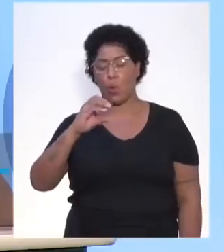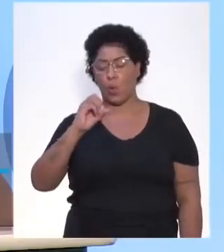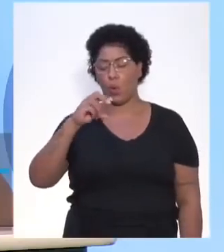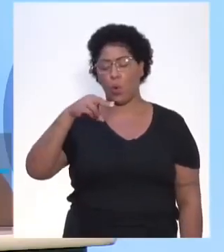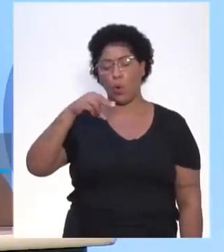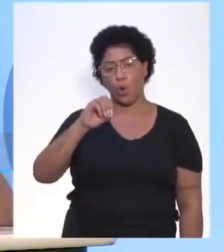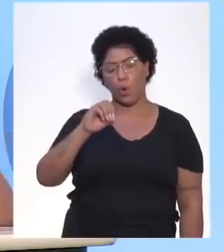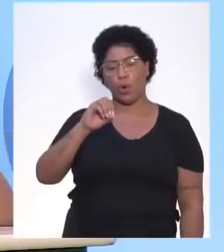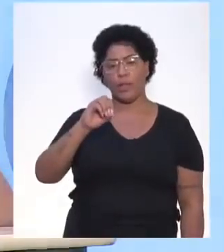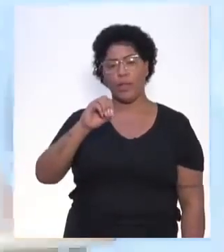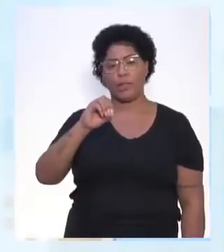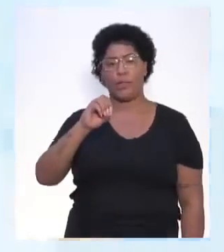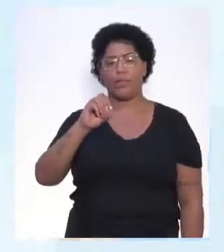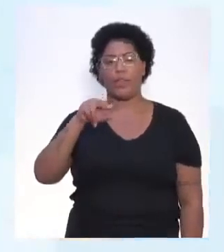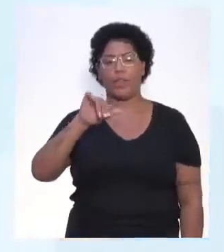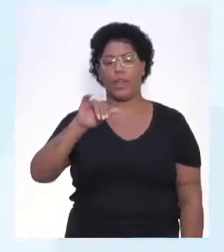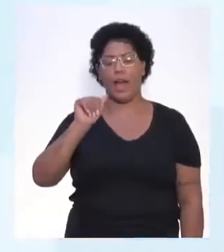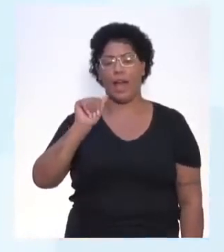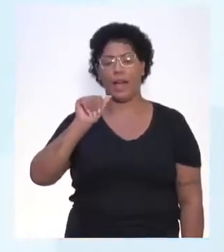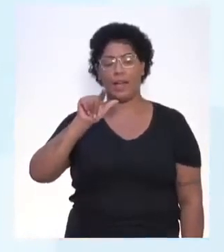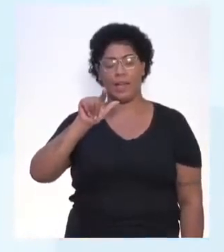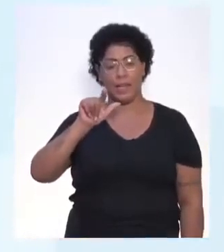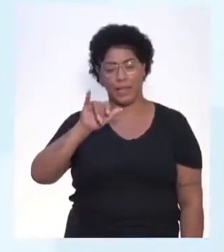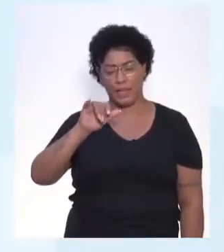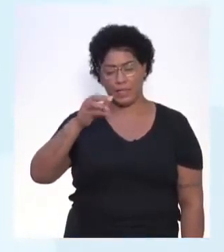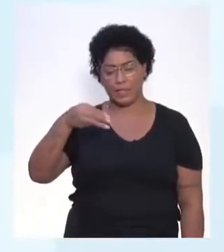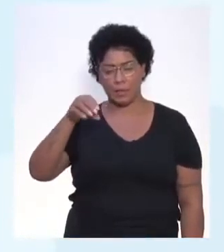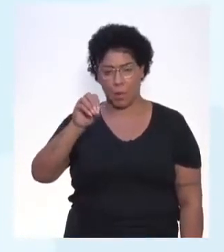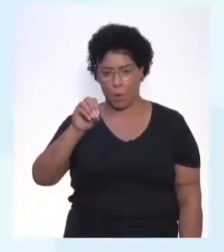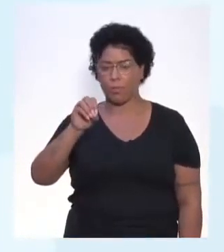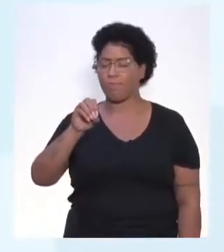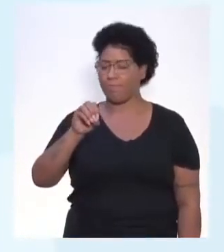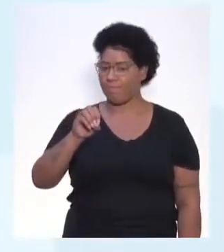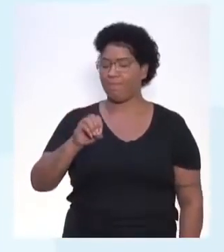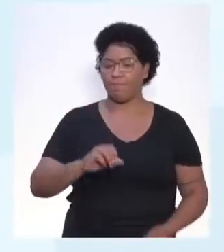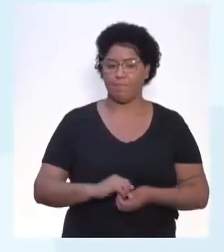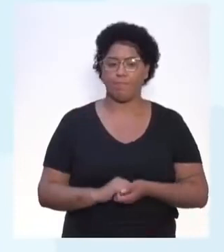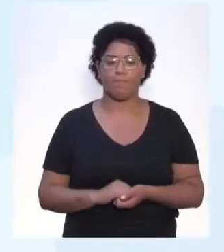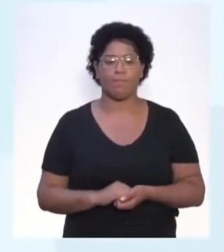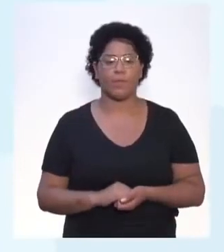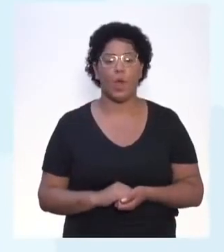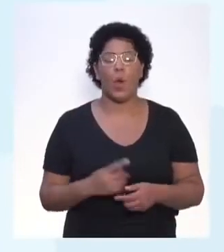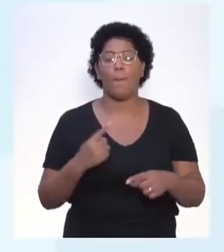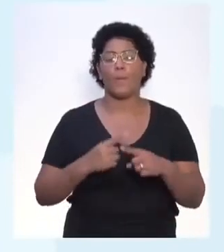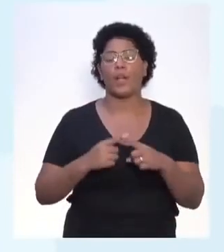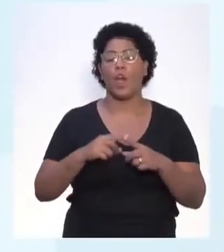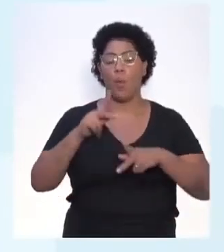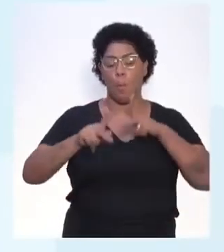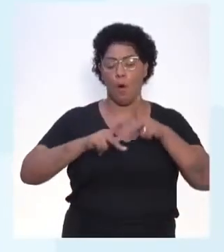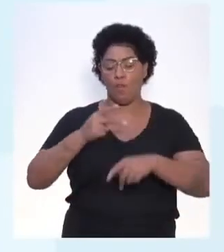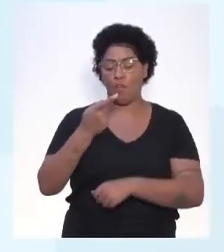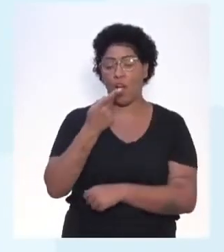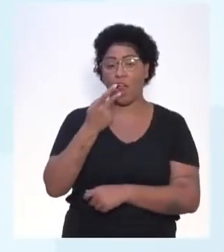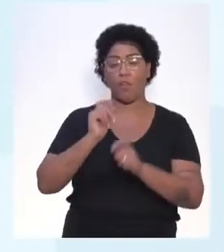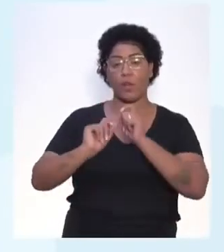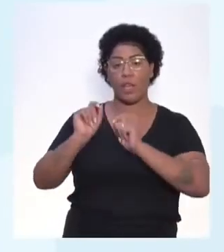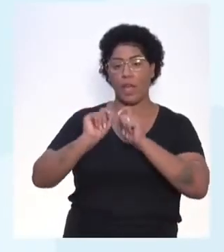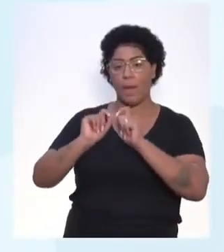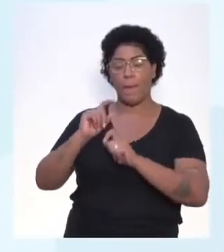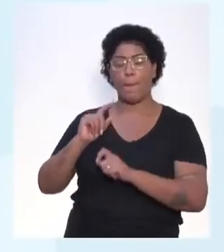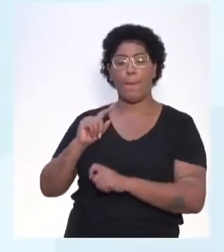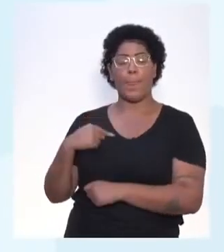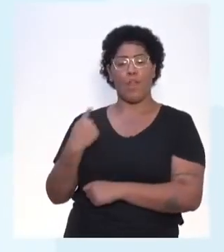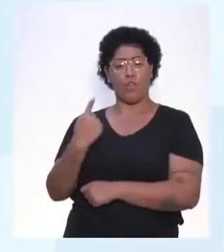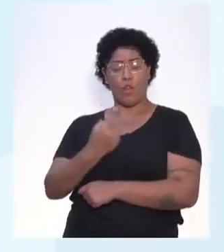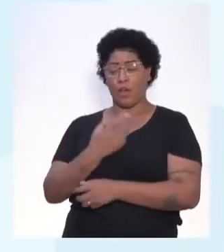nossa tela, claro que essas potências europeias não iam dizer assim, nós estamos invadindo territórios na África porque nós queremos